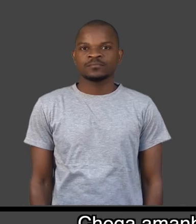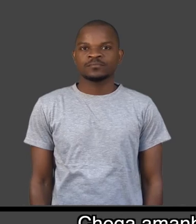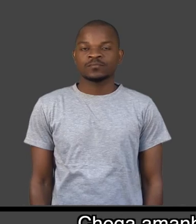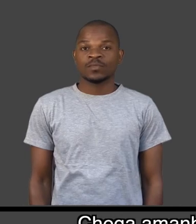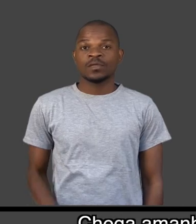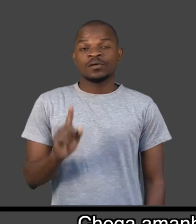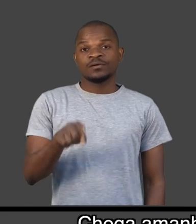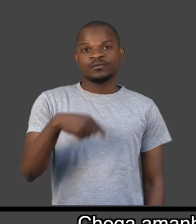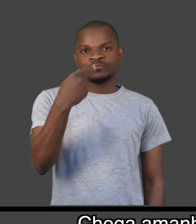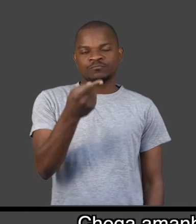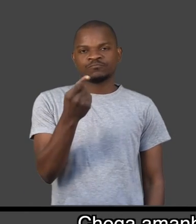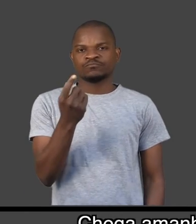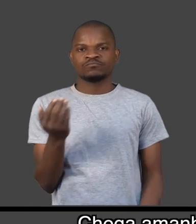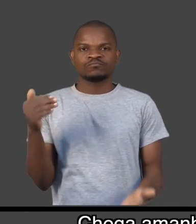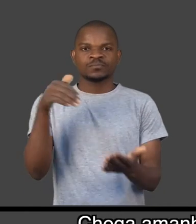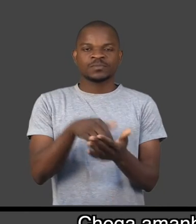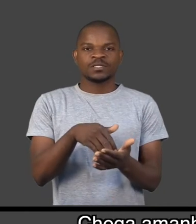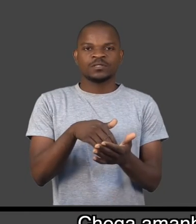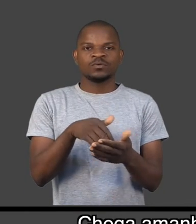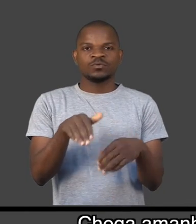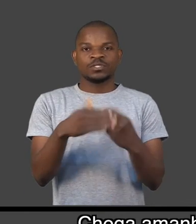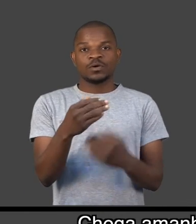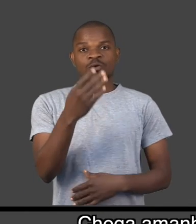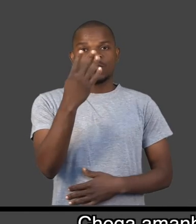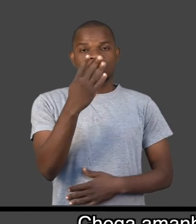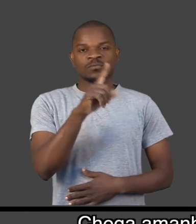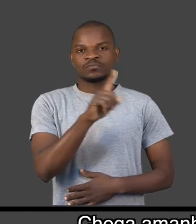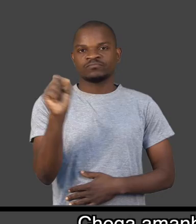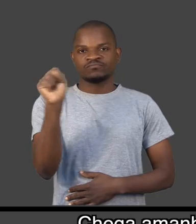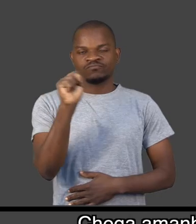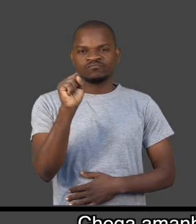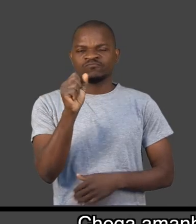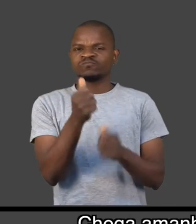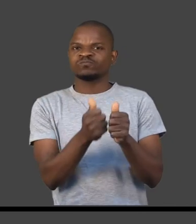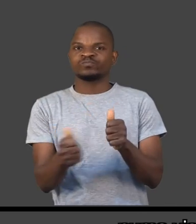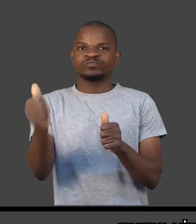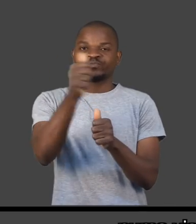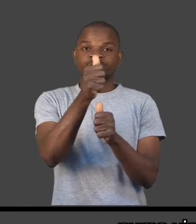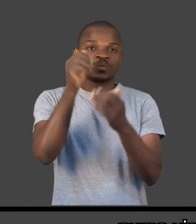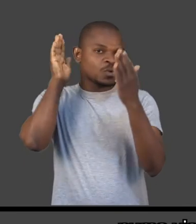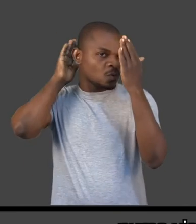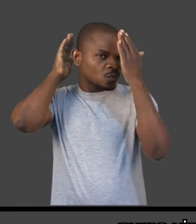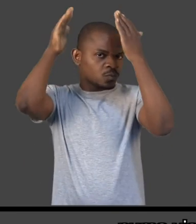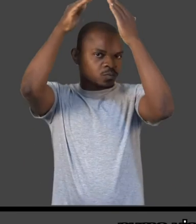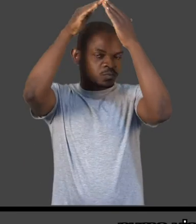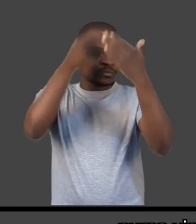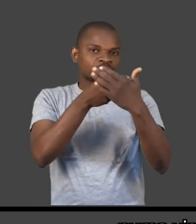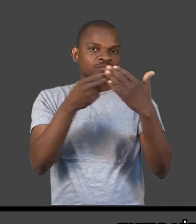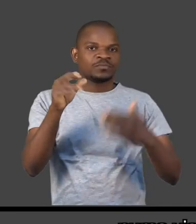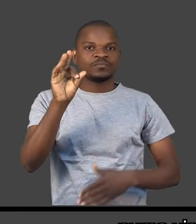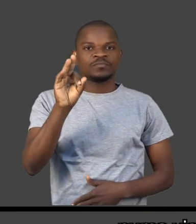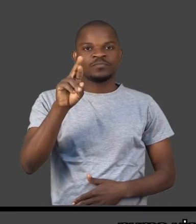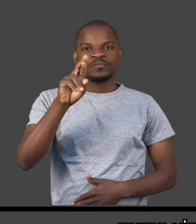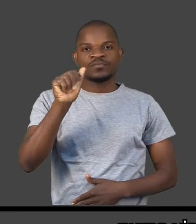Chega amanhã, 4 de setembro, a Moçambique, o alto magistrado do Vaticano, o Papa Francisco, numa visita de dois dias